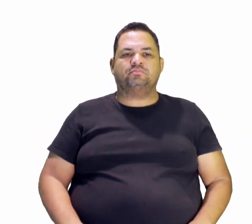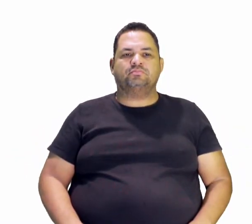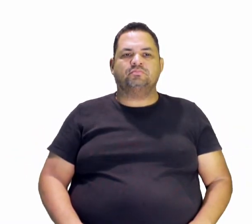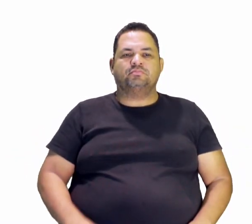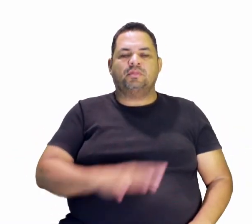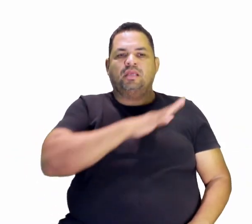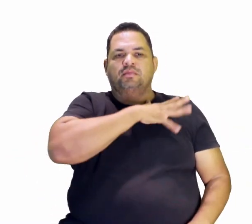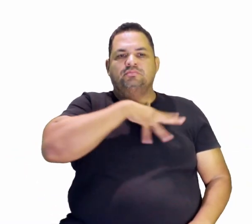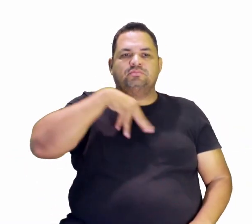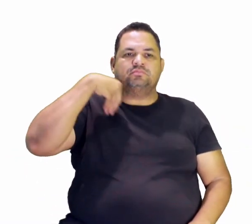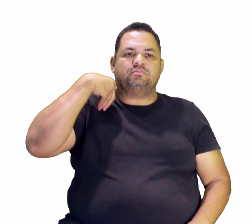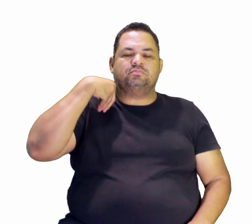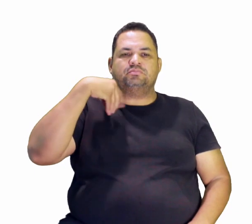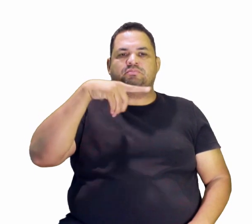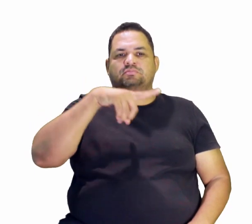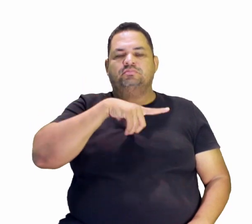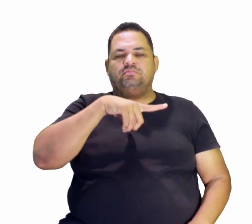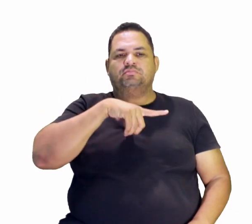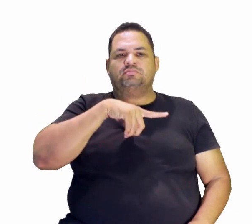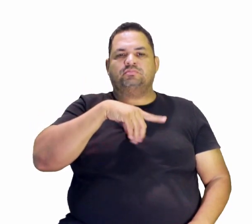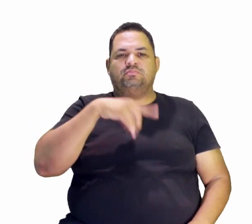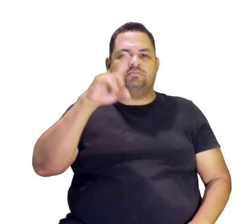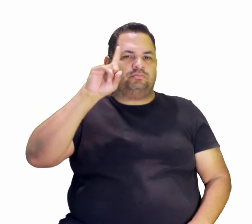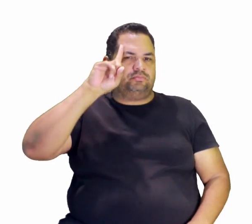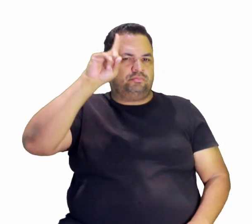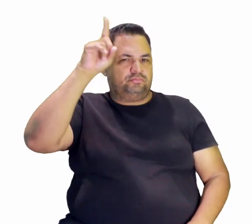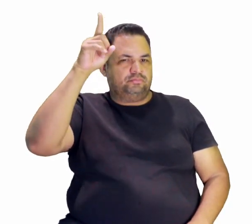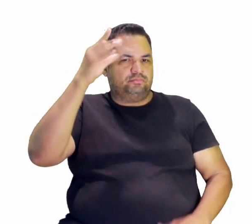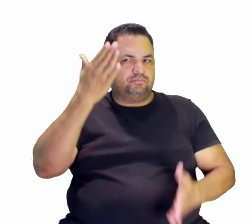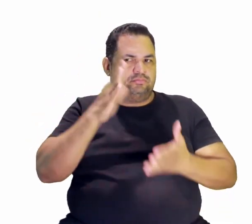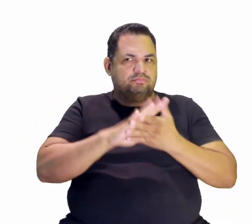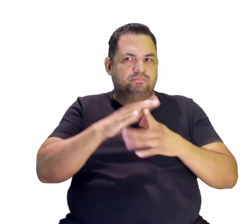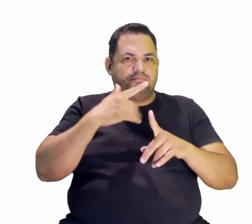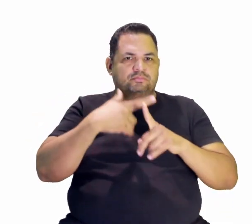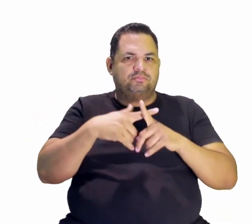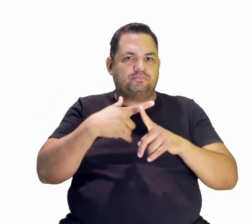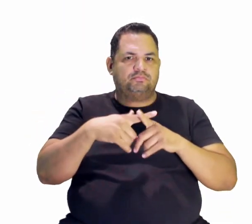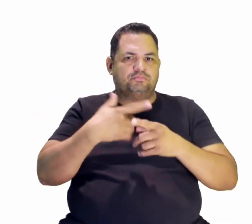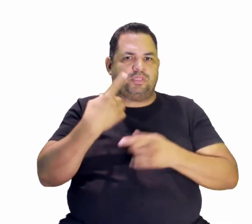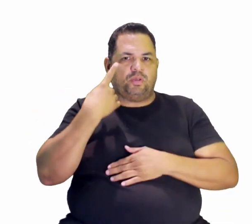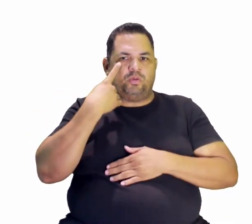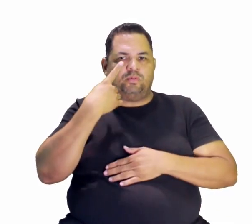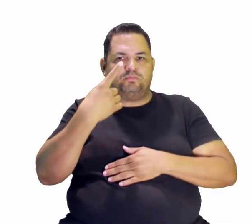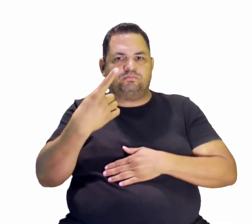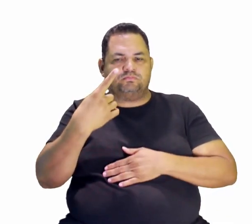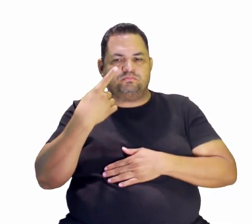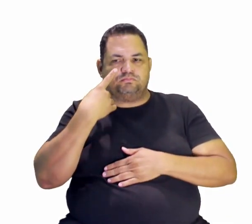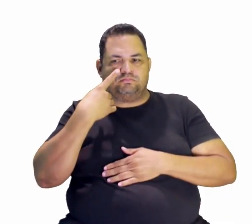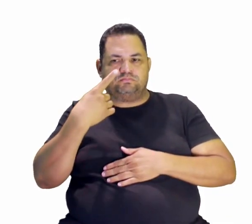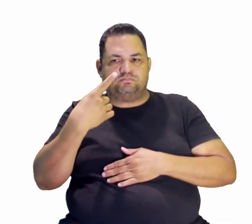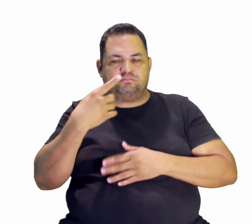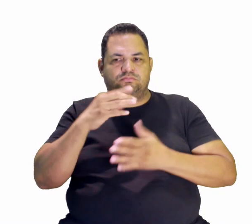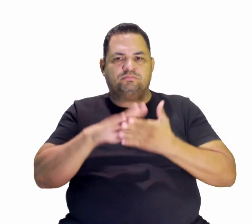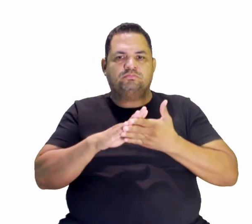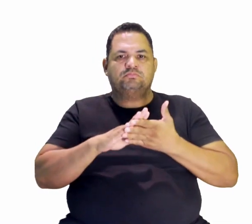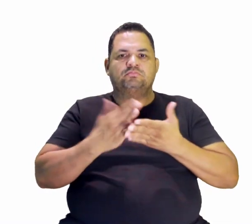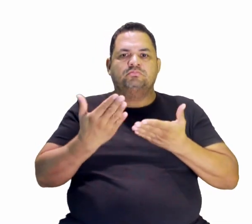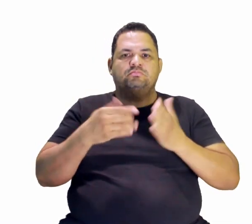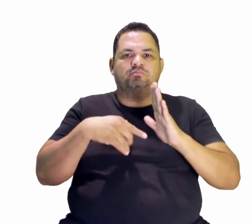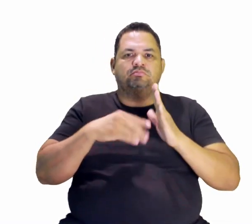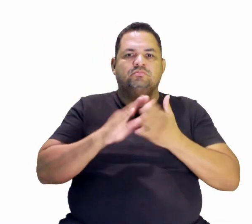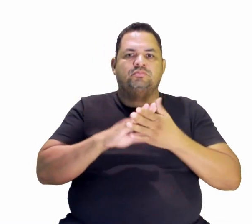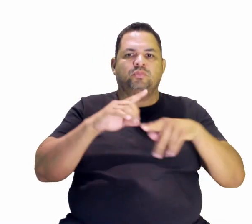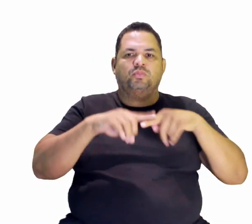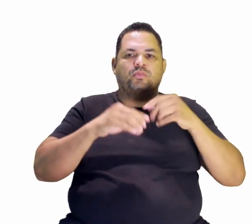Aristóteles tinha uma ideia. A ideia dele era mais em função da observação. Ele falava que os corpos mais